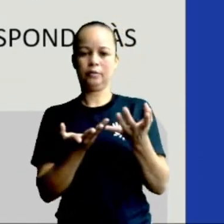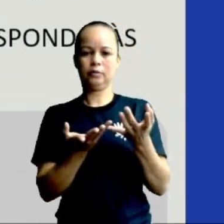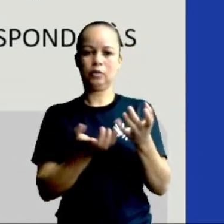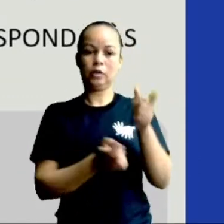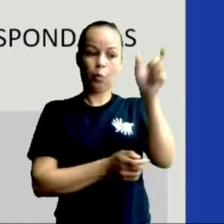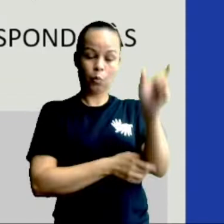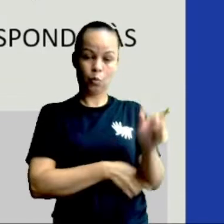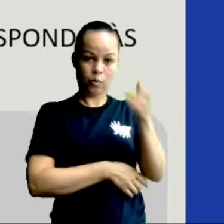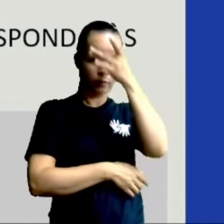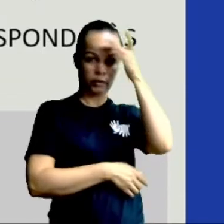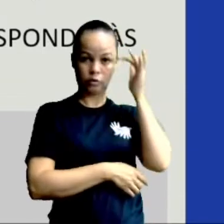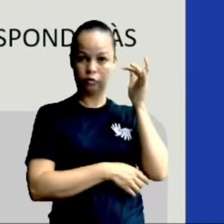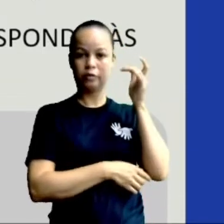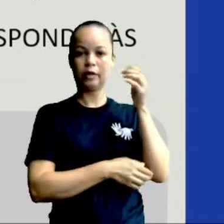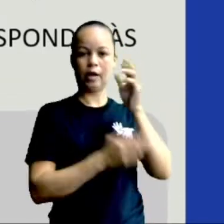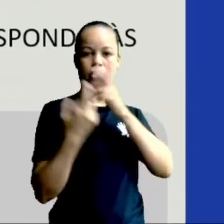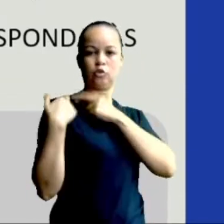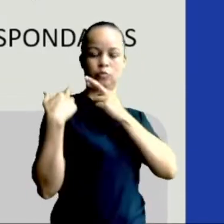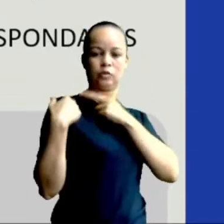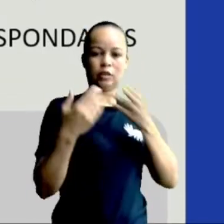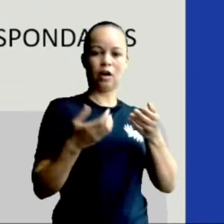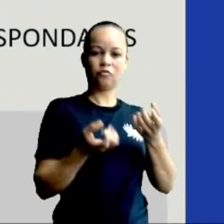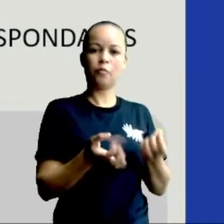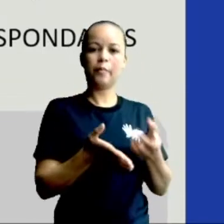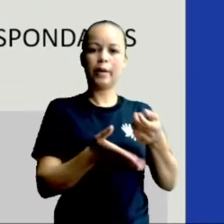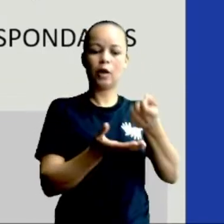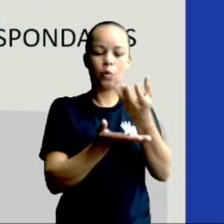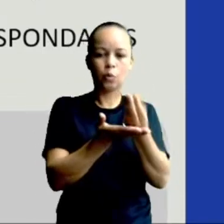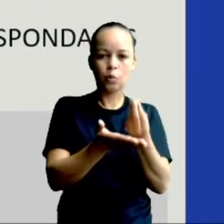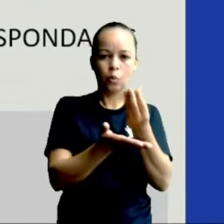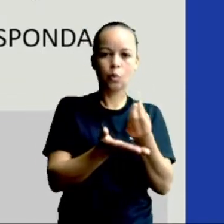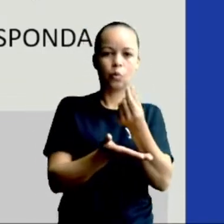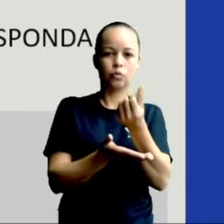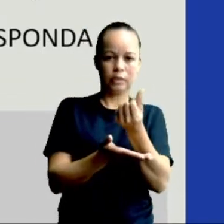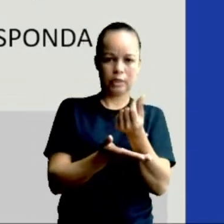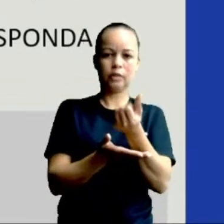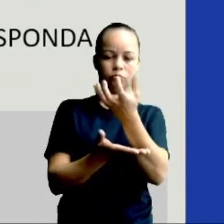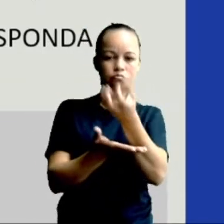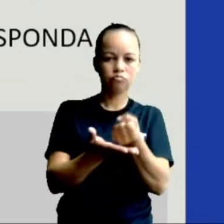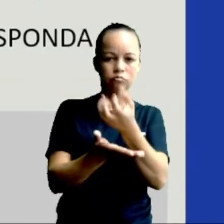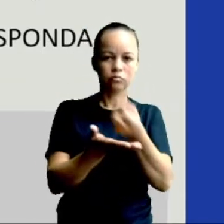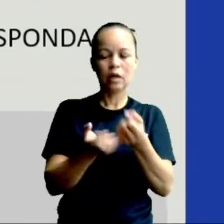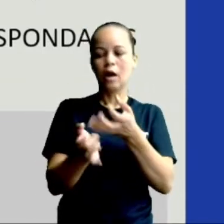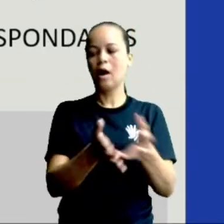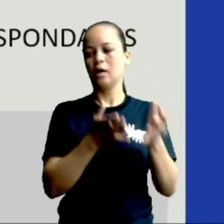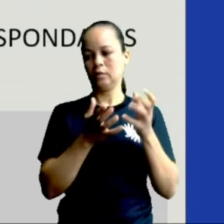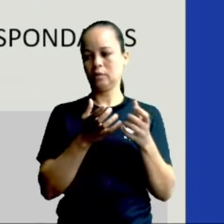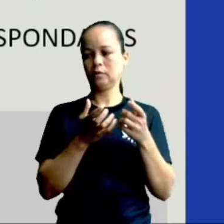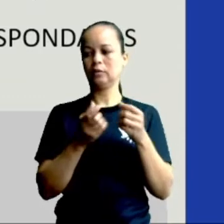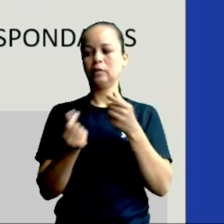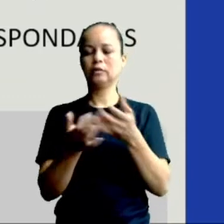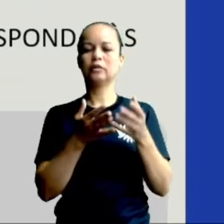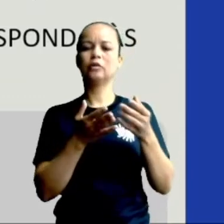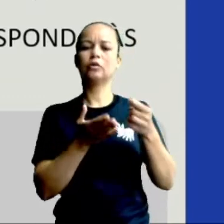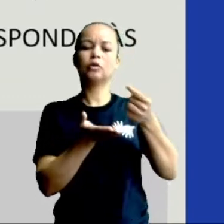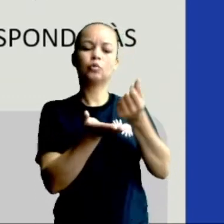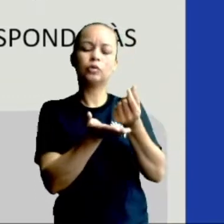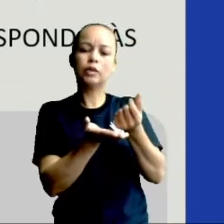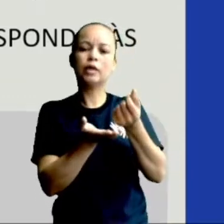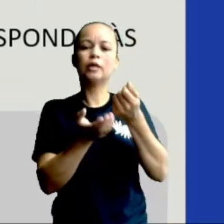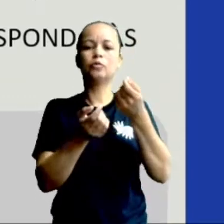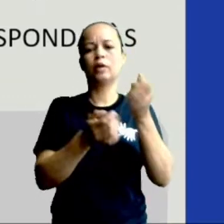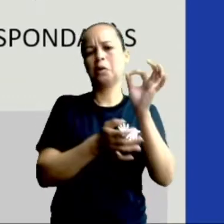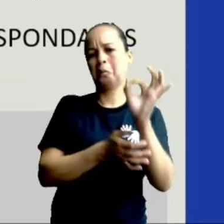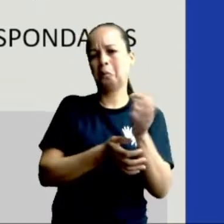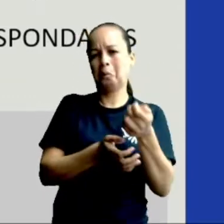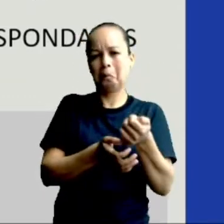caixa, que tem representações das cédulas e das moedas do real. Conforme vai deslocando o seu marcador